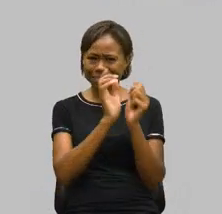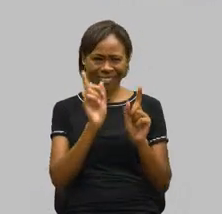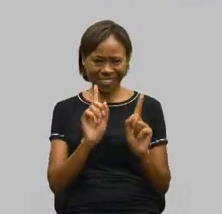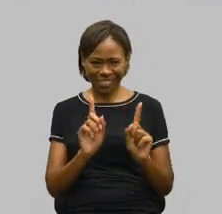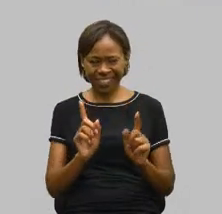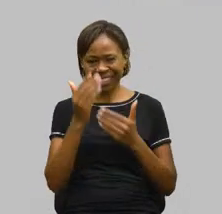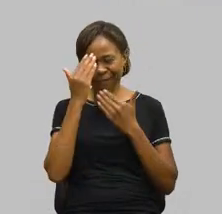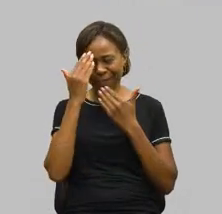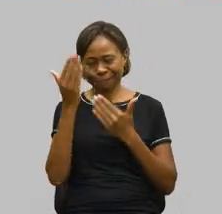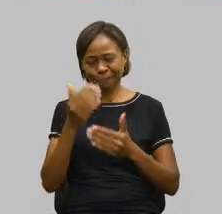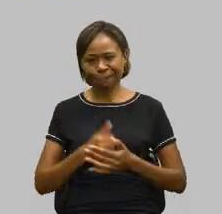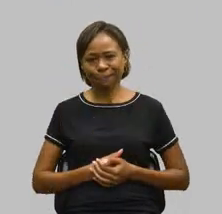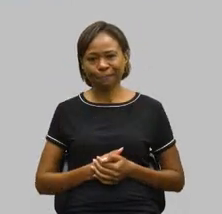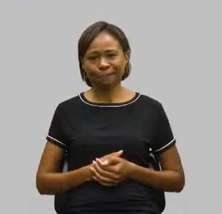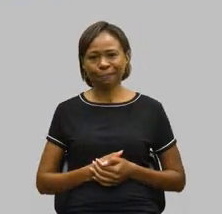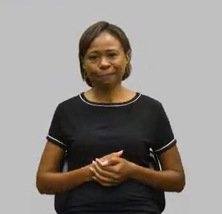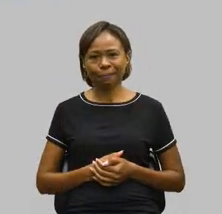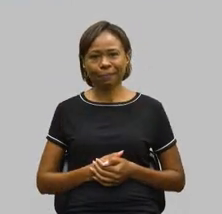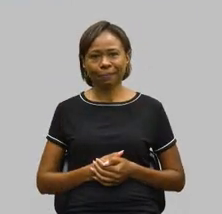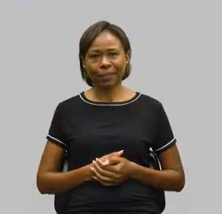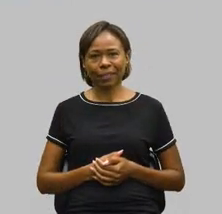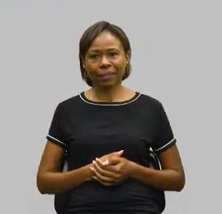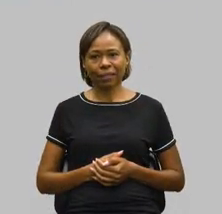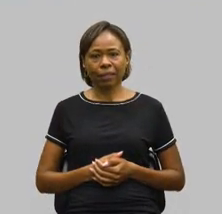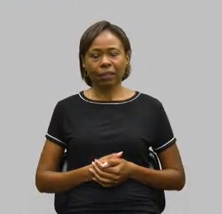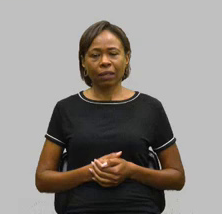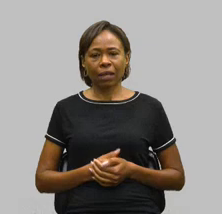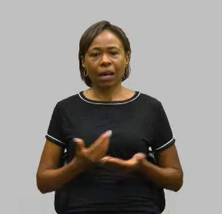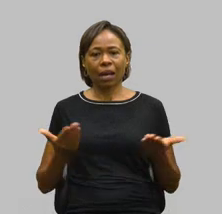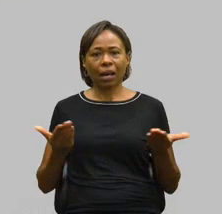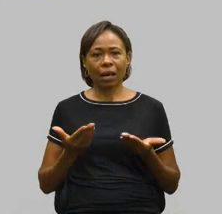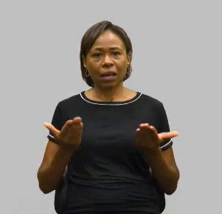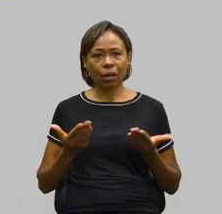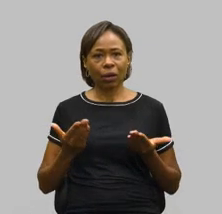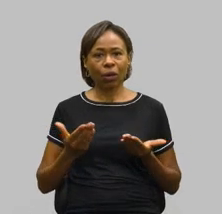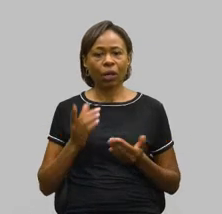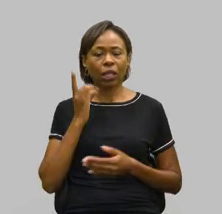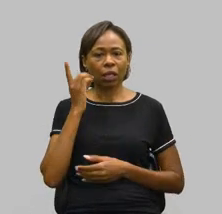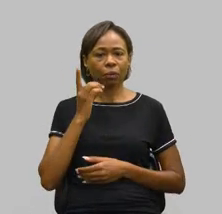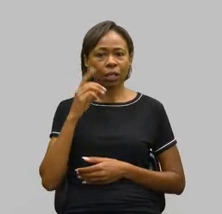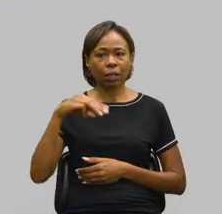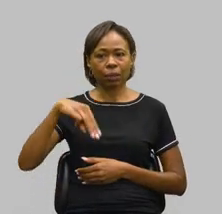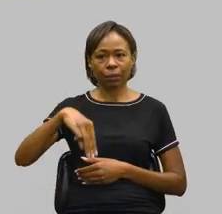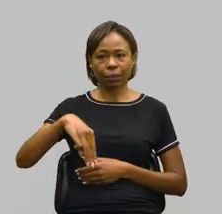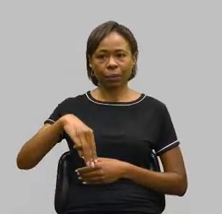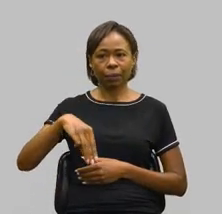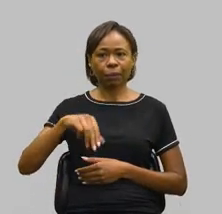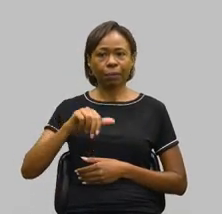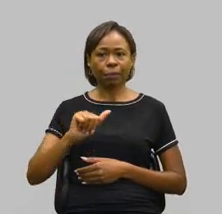obrigada muito obrigada deputada lê passo agora às considerações à deputada Macaé